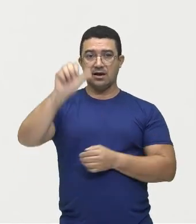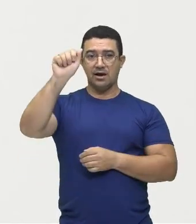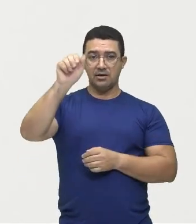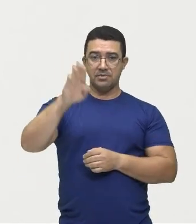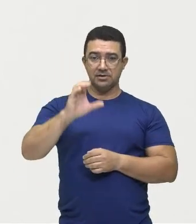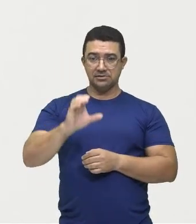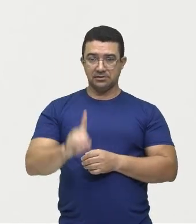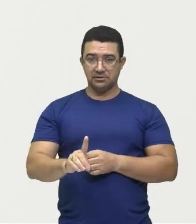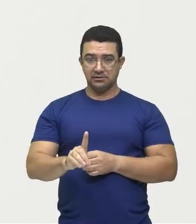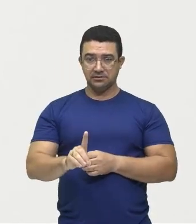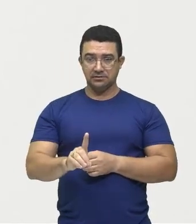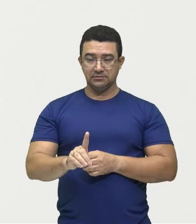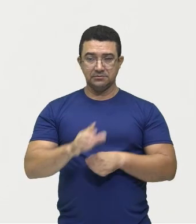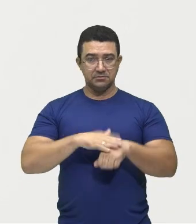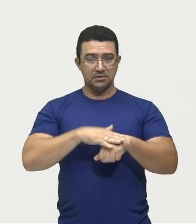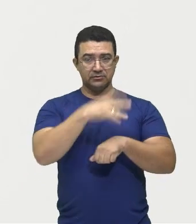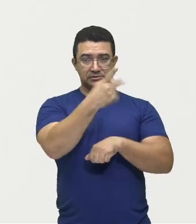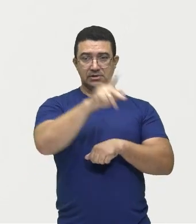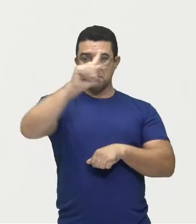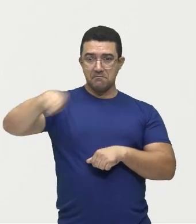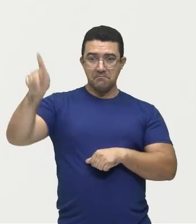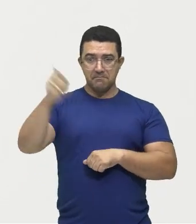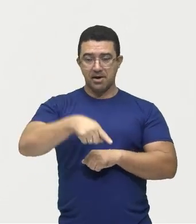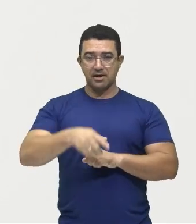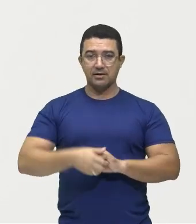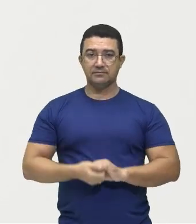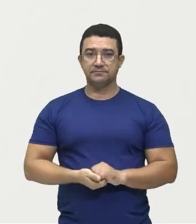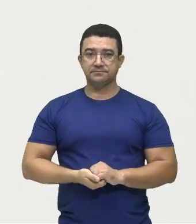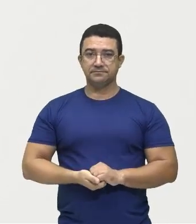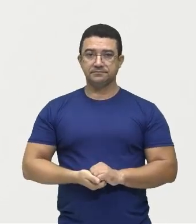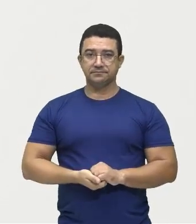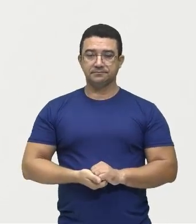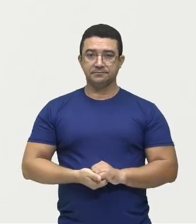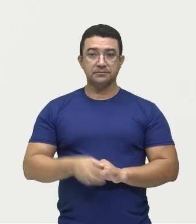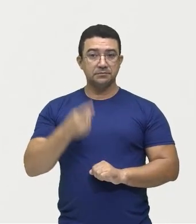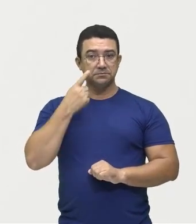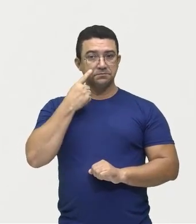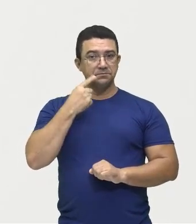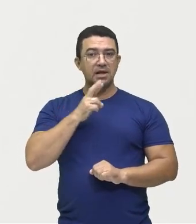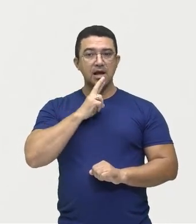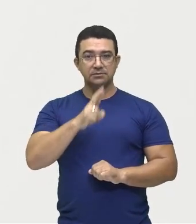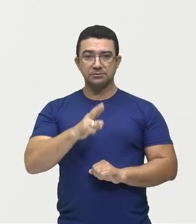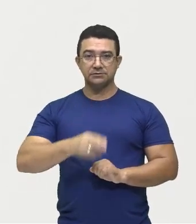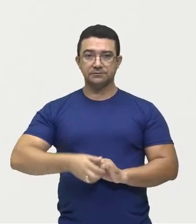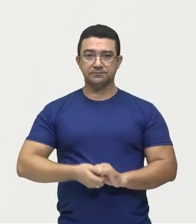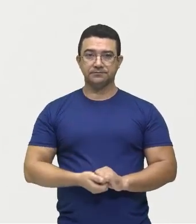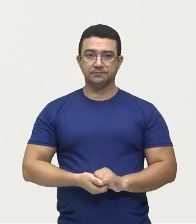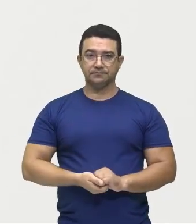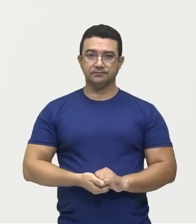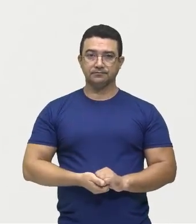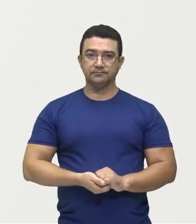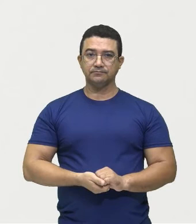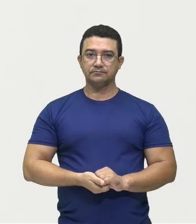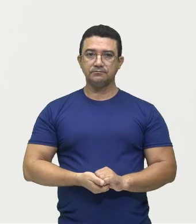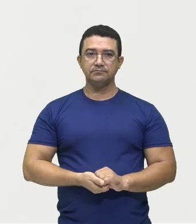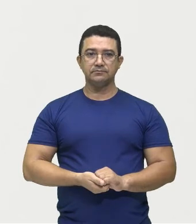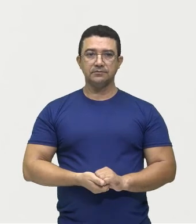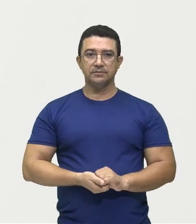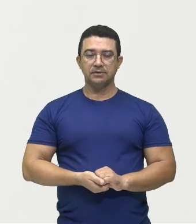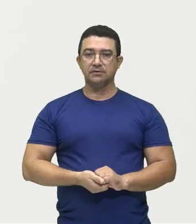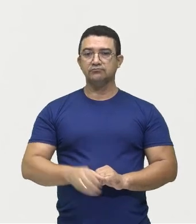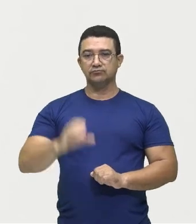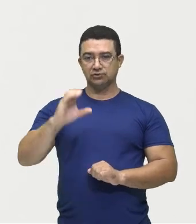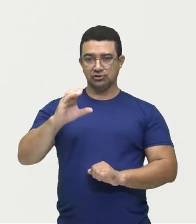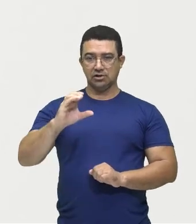quatro opções para a gente marcar, né? Vamos ver então os comentários para a gente... Então tá aqui, letra C